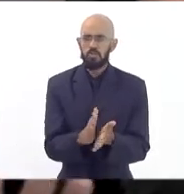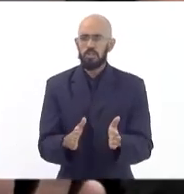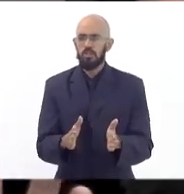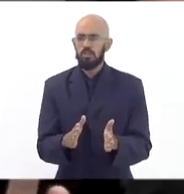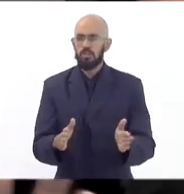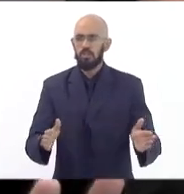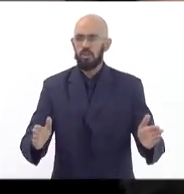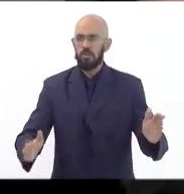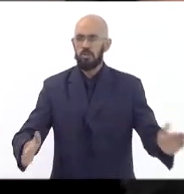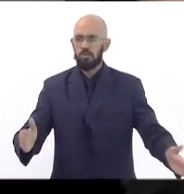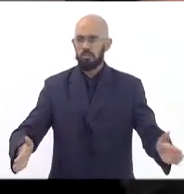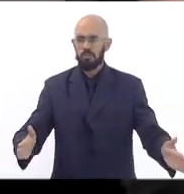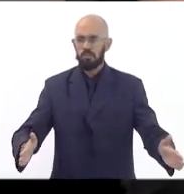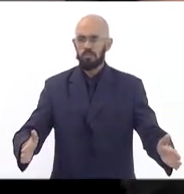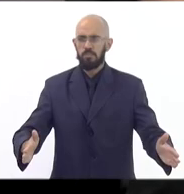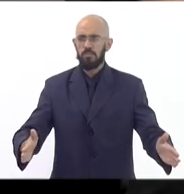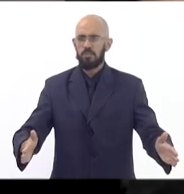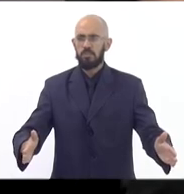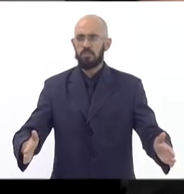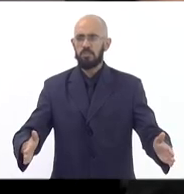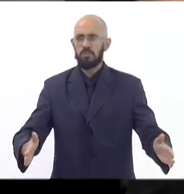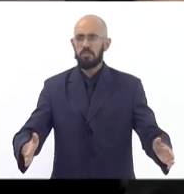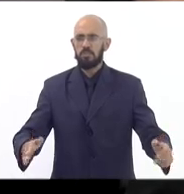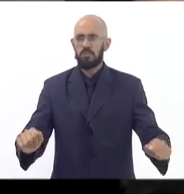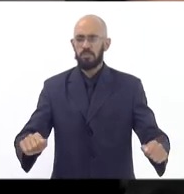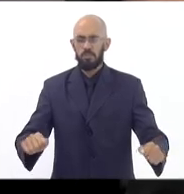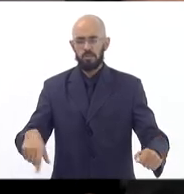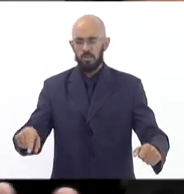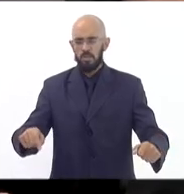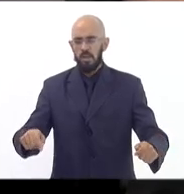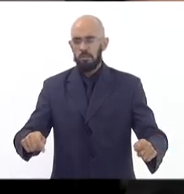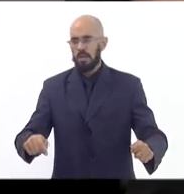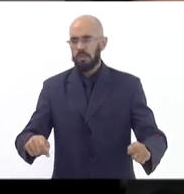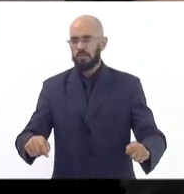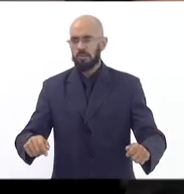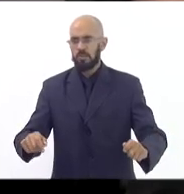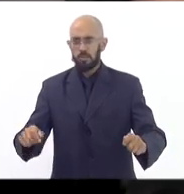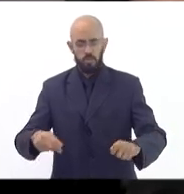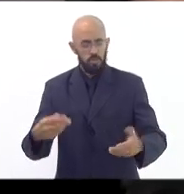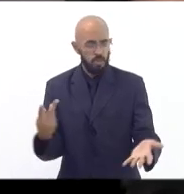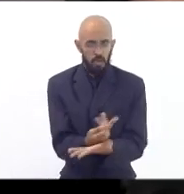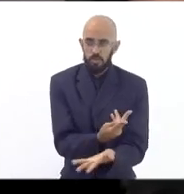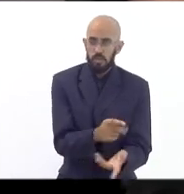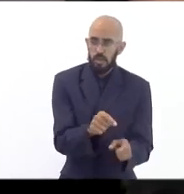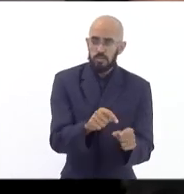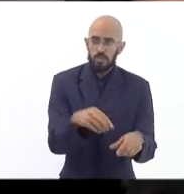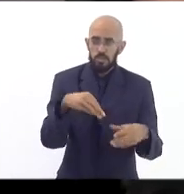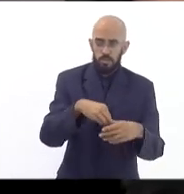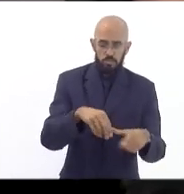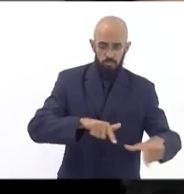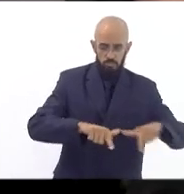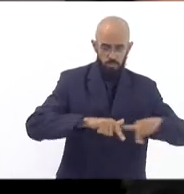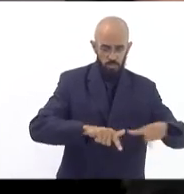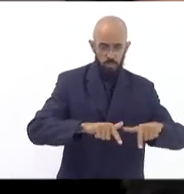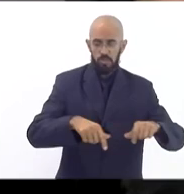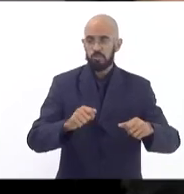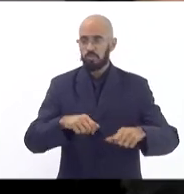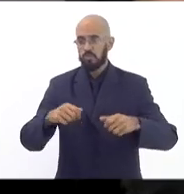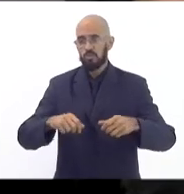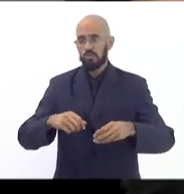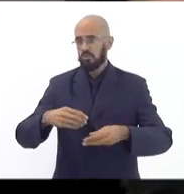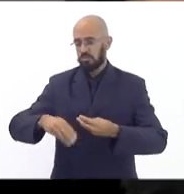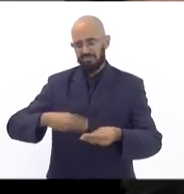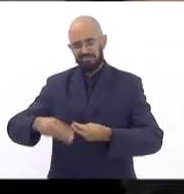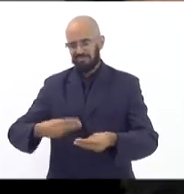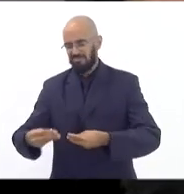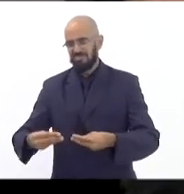o e alguma coisa menor né mas eu vou explicar o que que isso causa na operação e os transtornos para